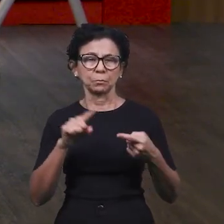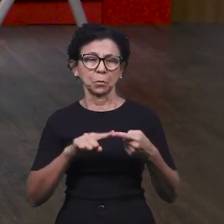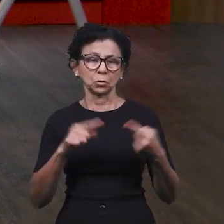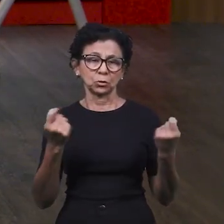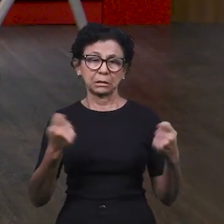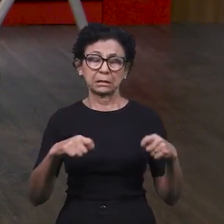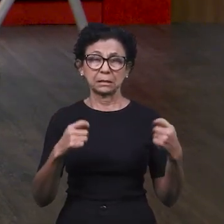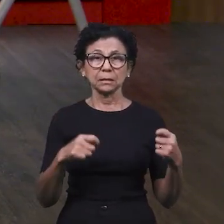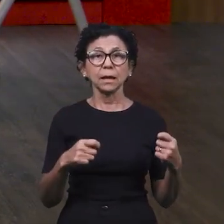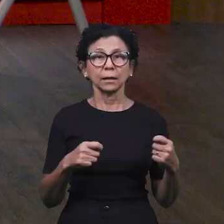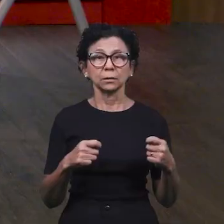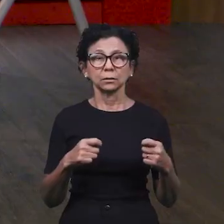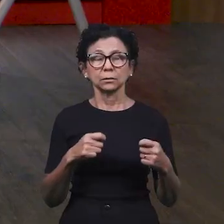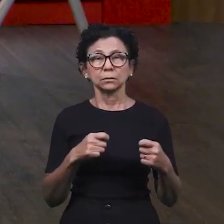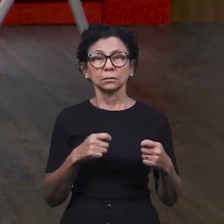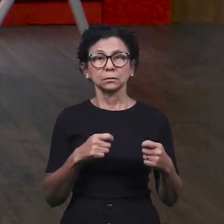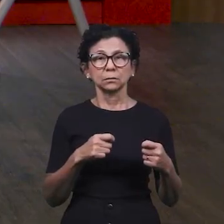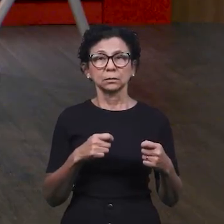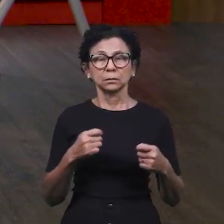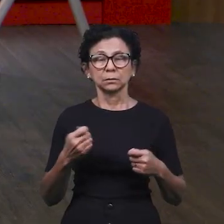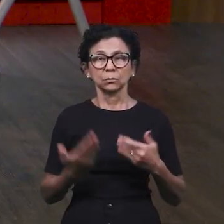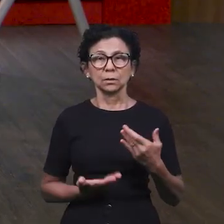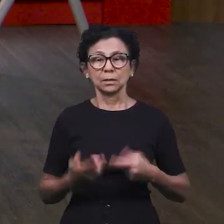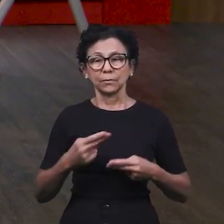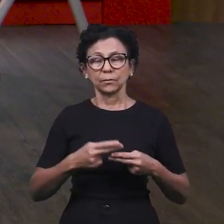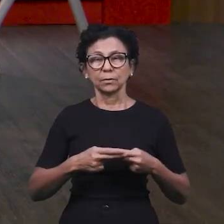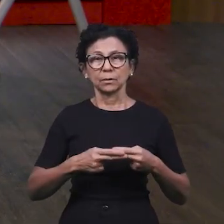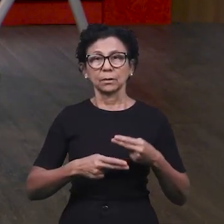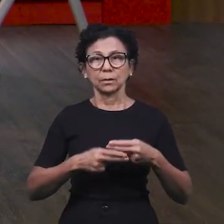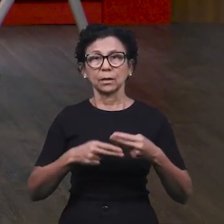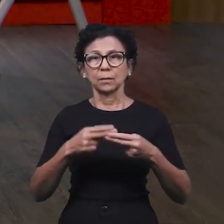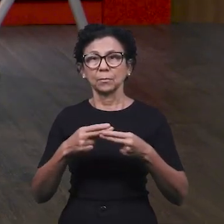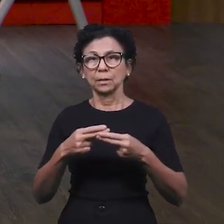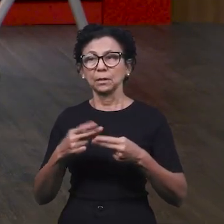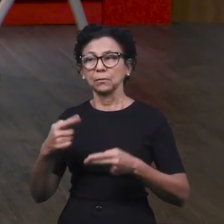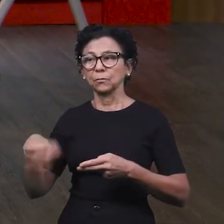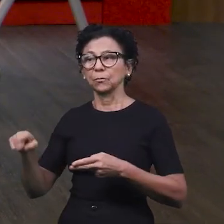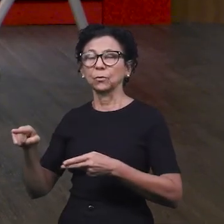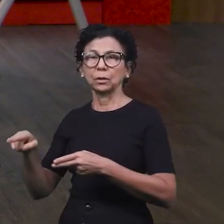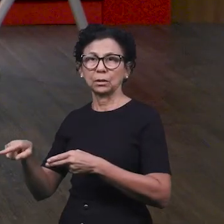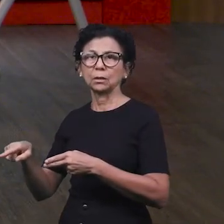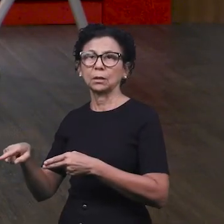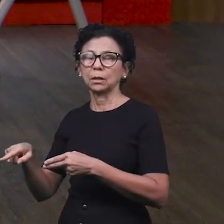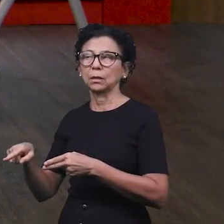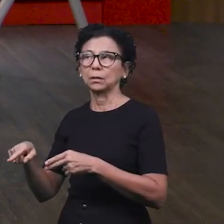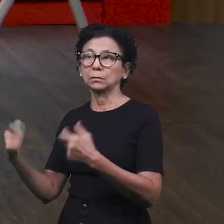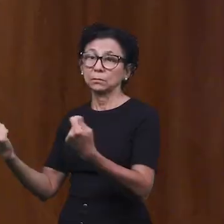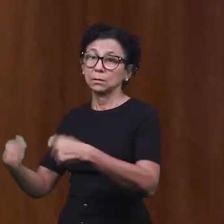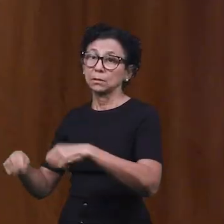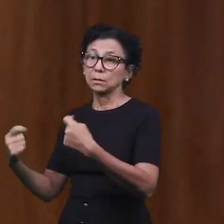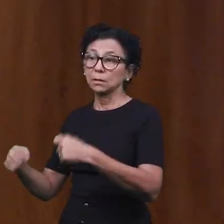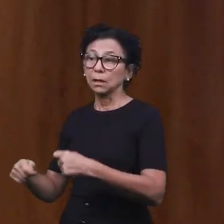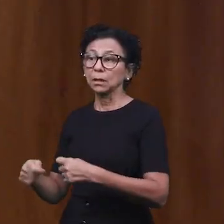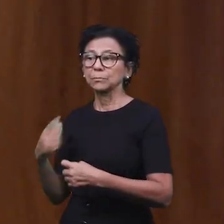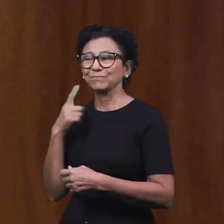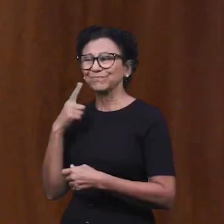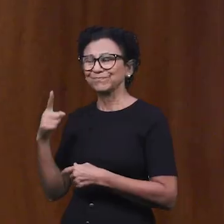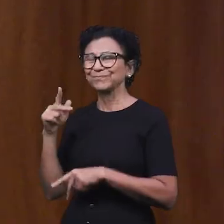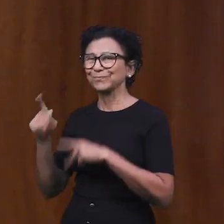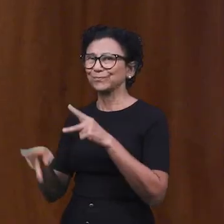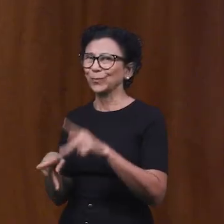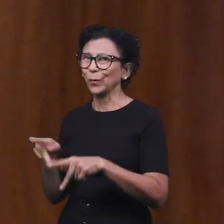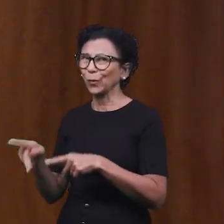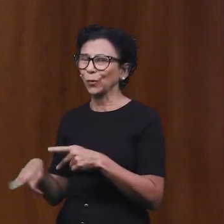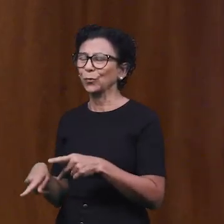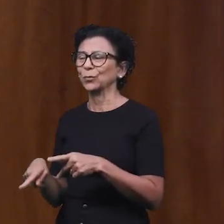mencionou que Neemias foi por necessidade, ou seja, ele sentiu a necessidade do povo dele em Jerusalém, a